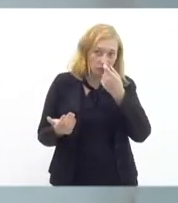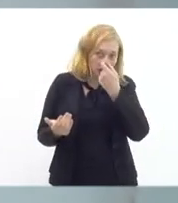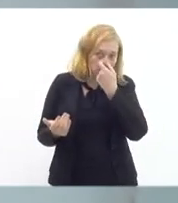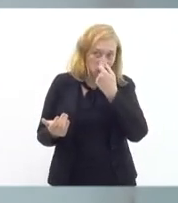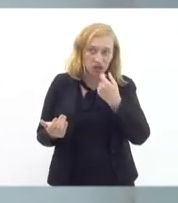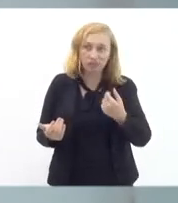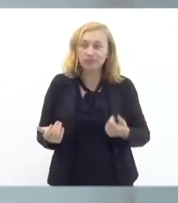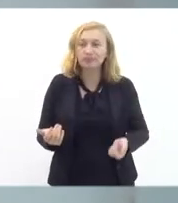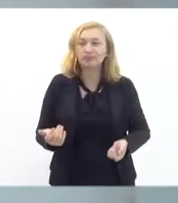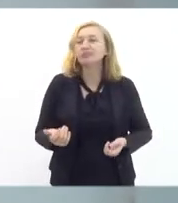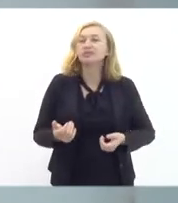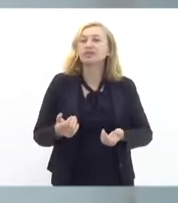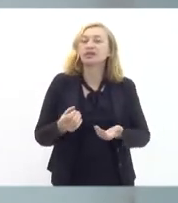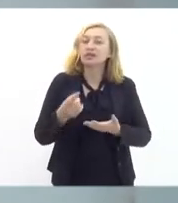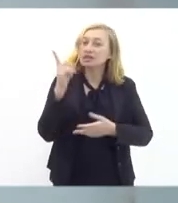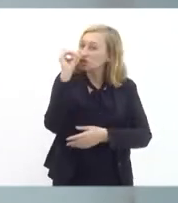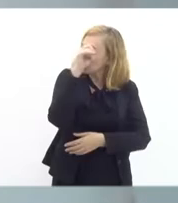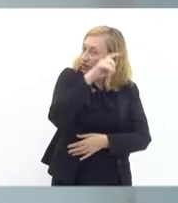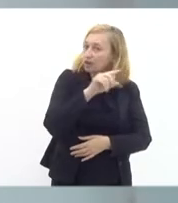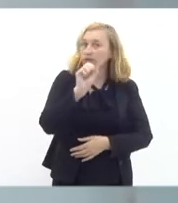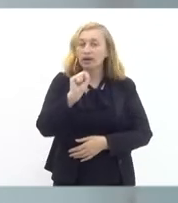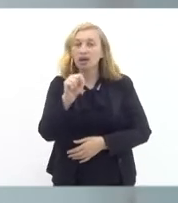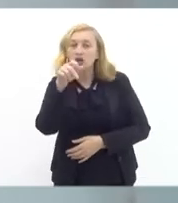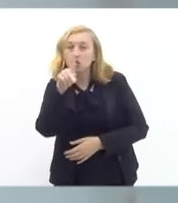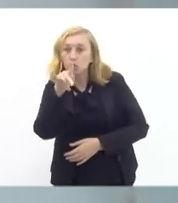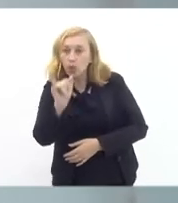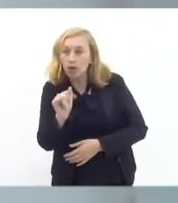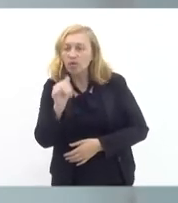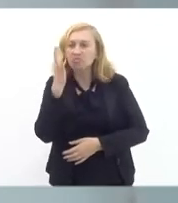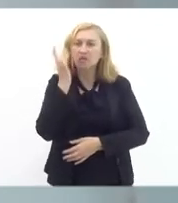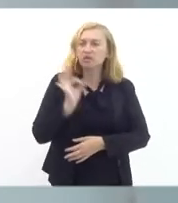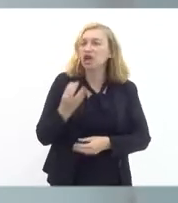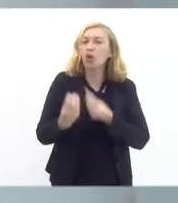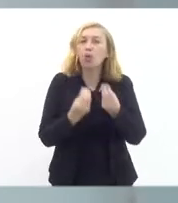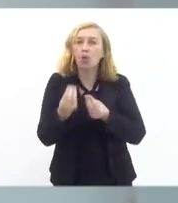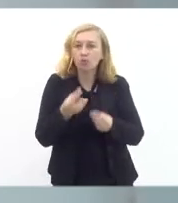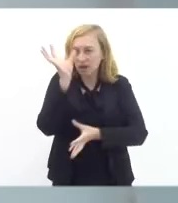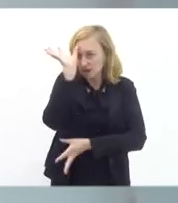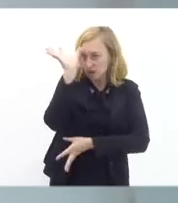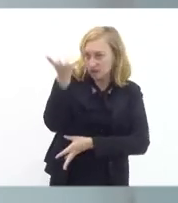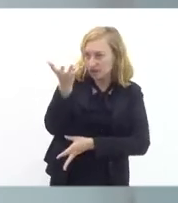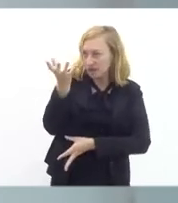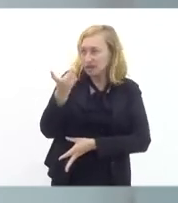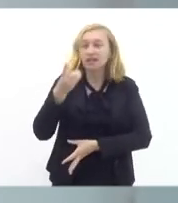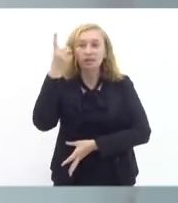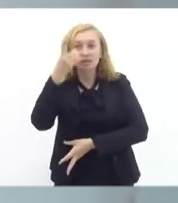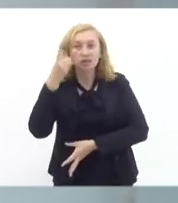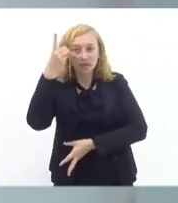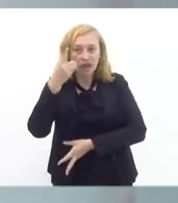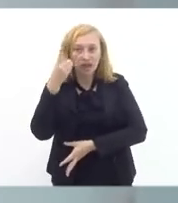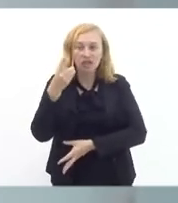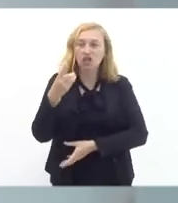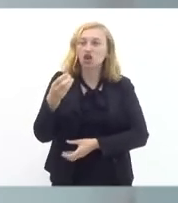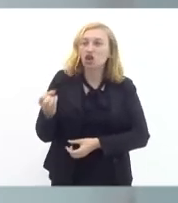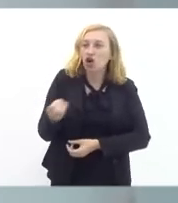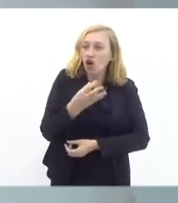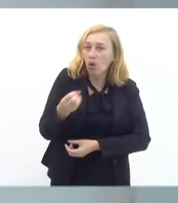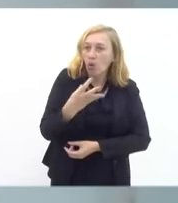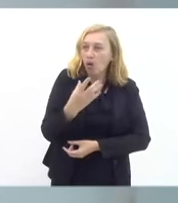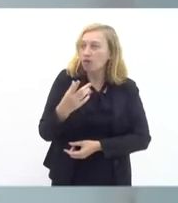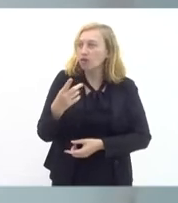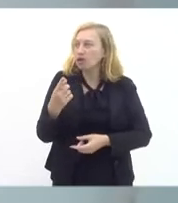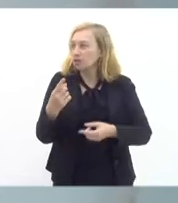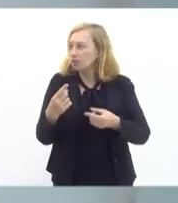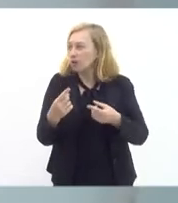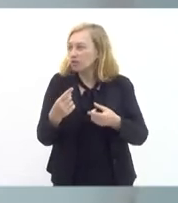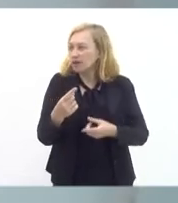Suípa, e muito pesado mesmo. Eu não sei como resolver isso, deputado, né? Novas políticas ou